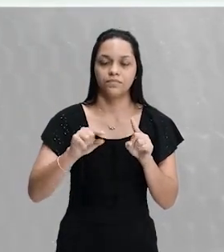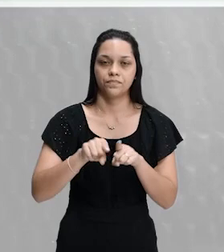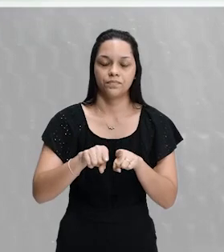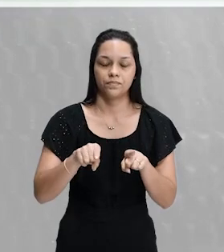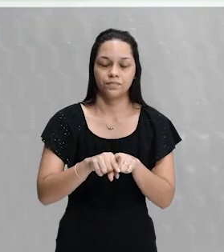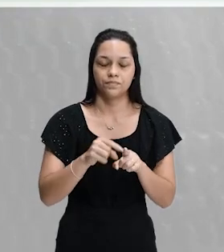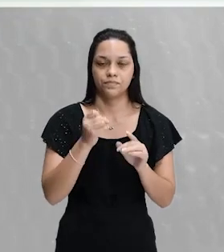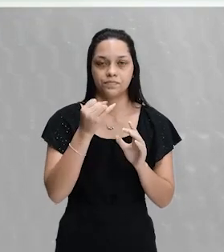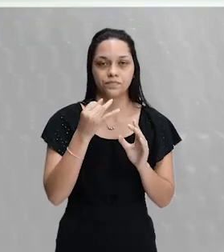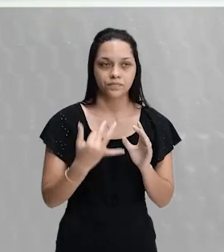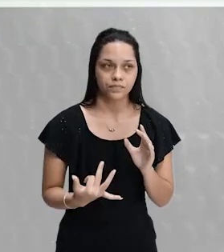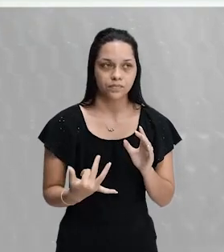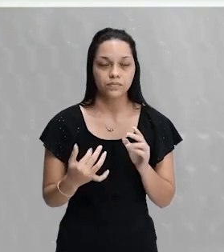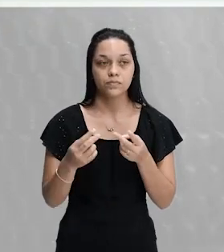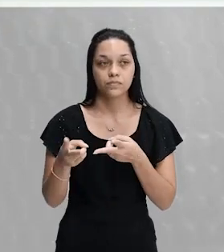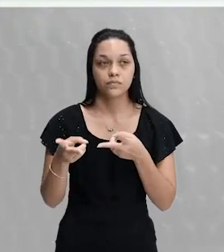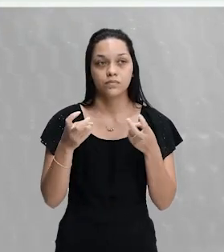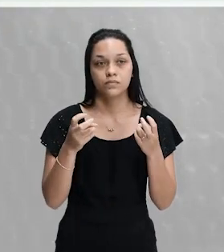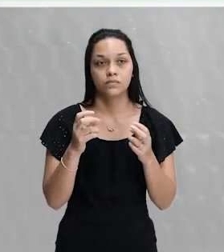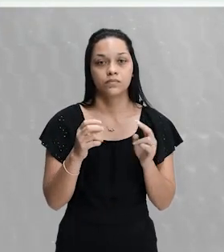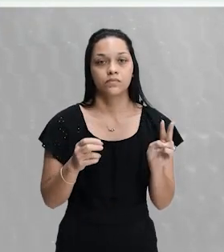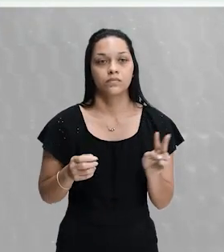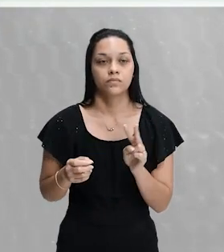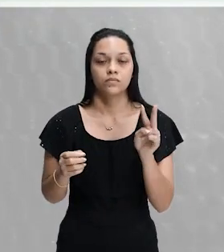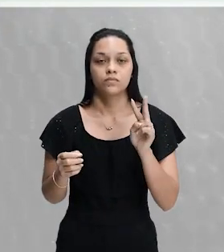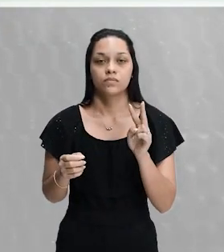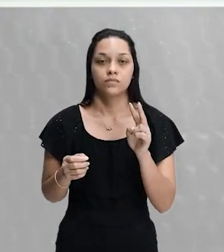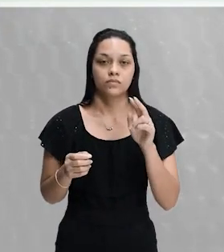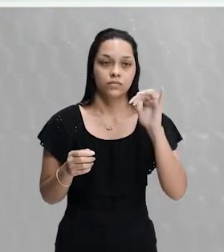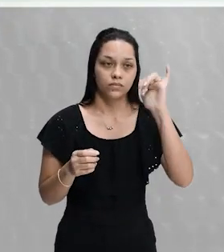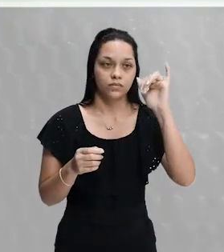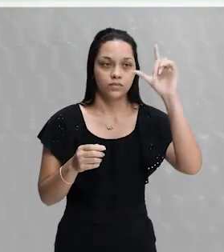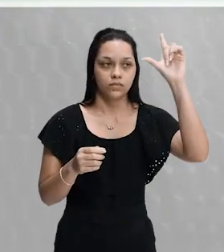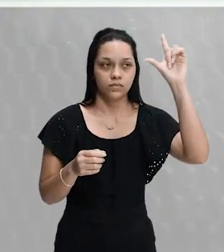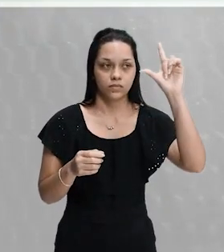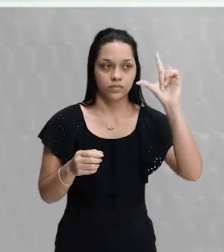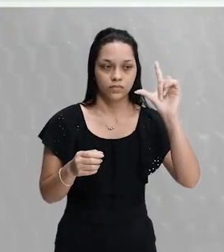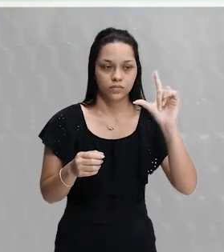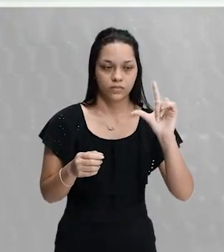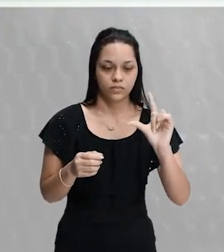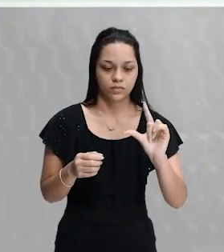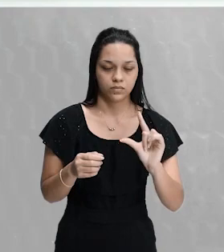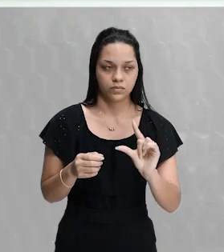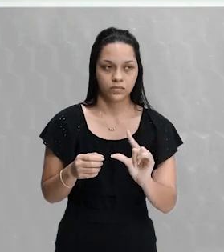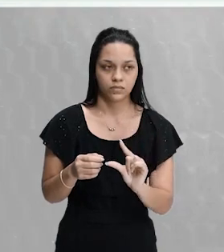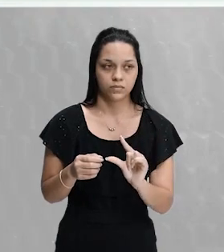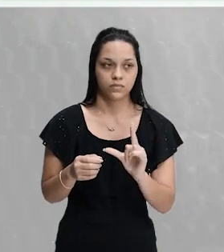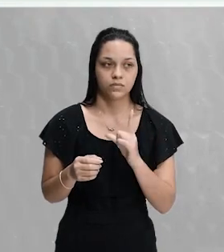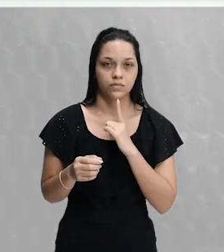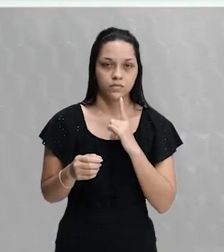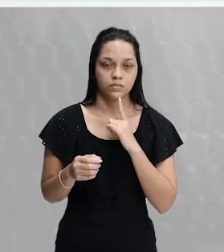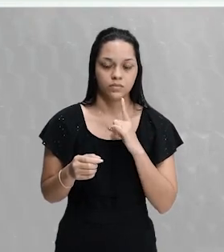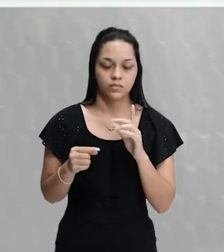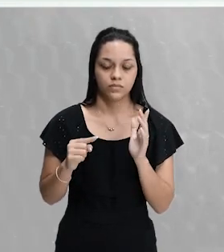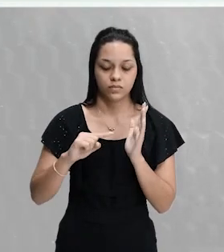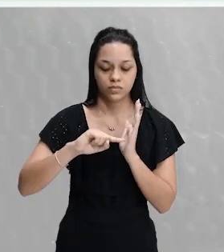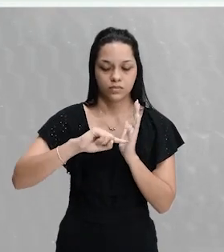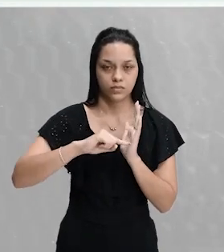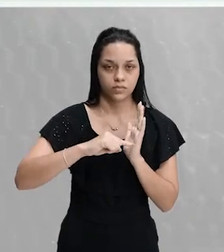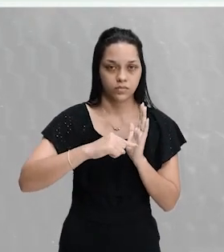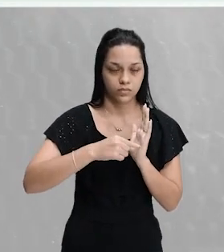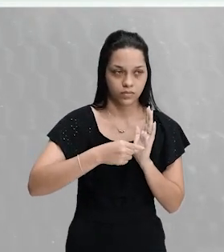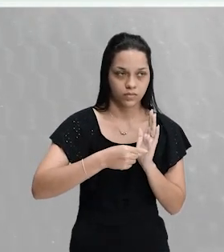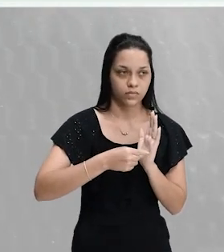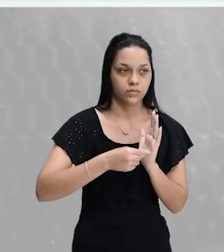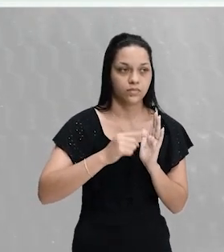características de função. Ó, perceba que os valores de y estão diminuindo, né? Vão diminuindo até chegar nesse ponto aqui, ó.